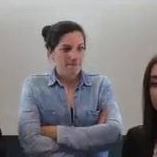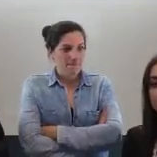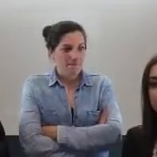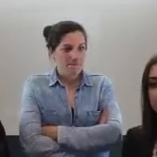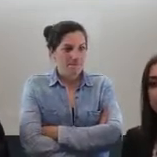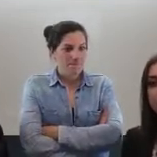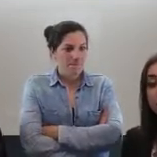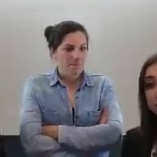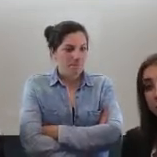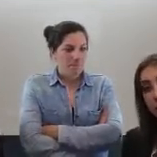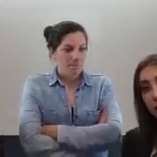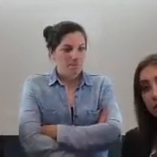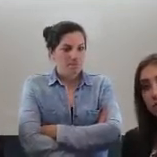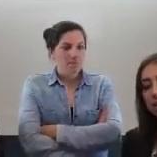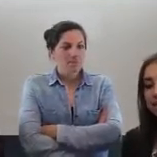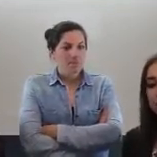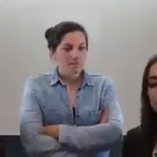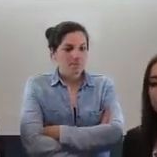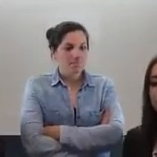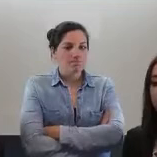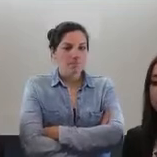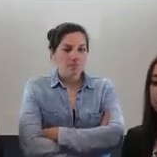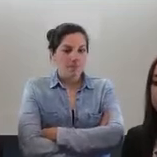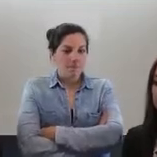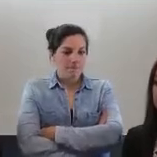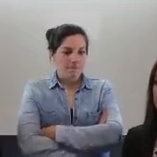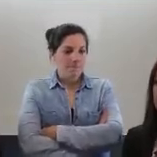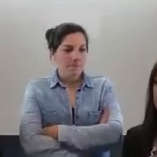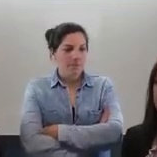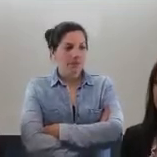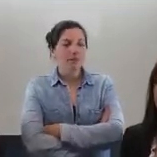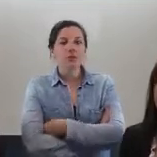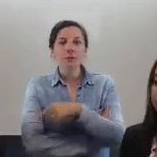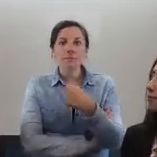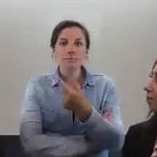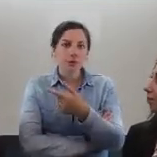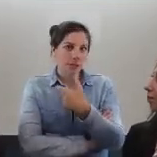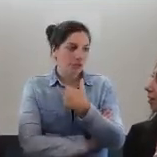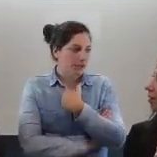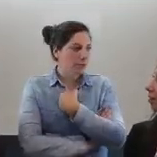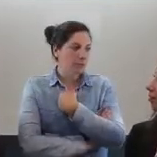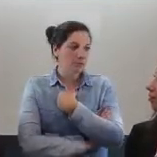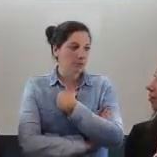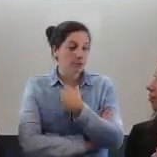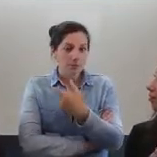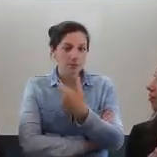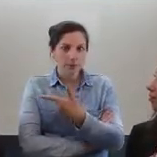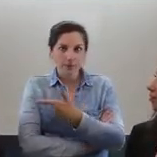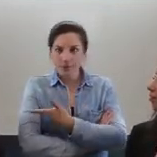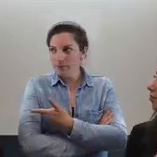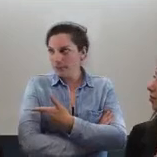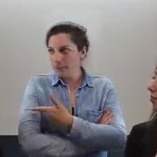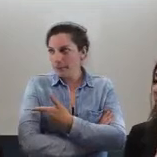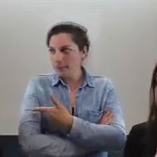Facebook, que toda semana tem indicação de periódicos, e lá sempre o que tem de novidade a gente posta lá. Então, a gente também, enquanto professor, também